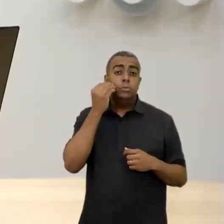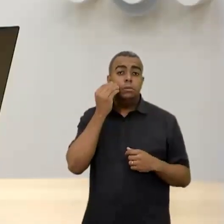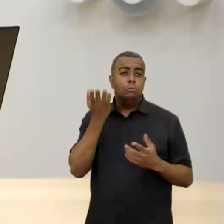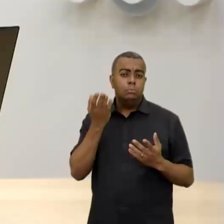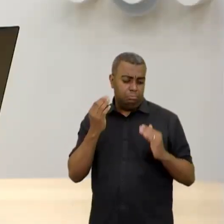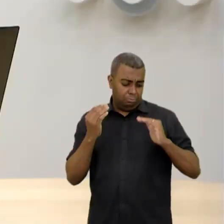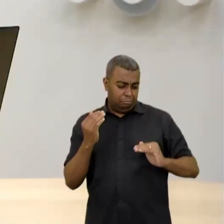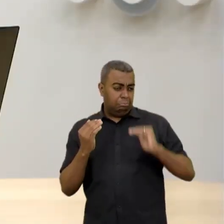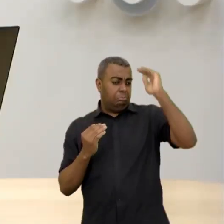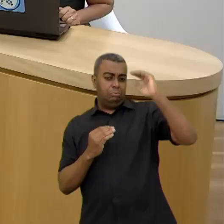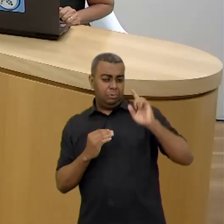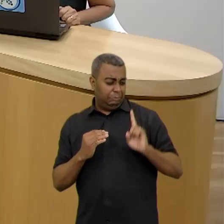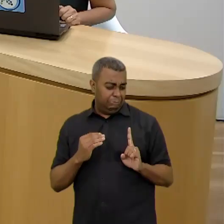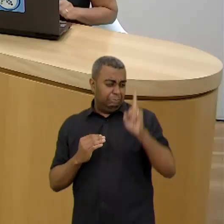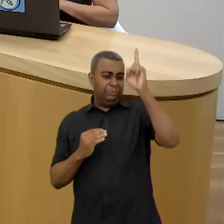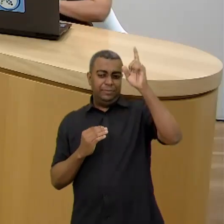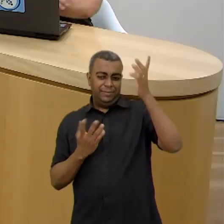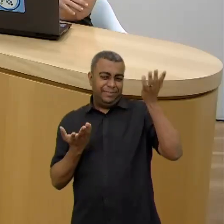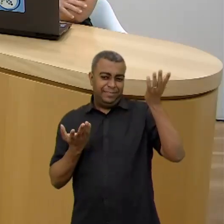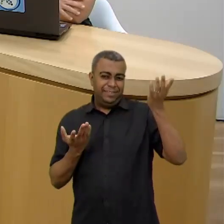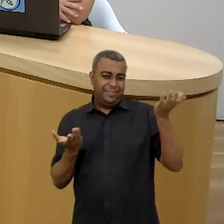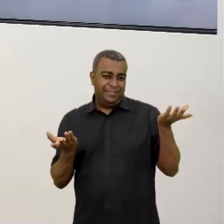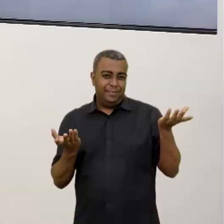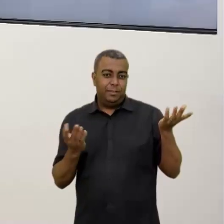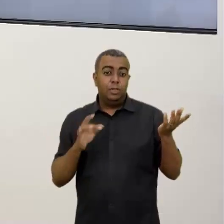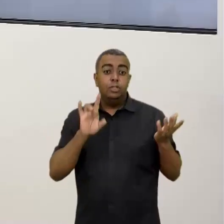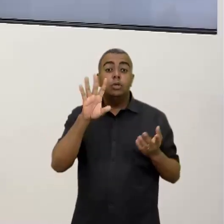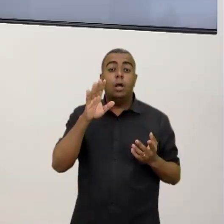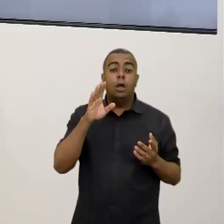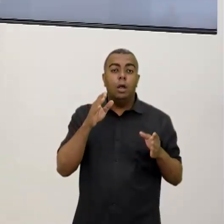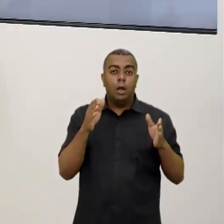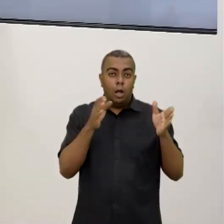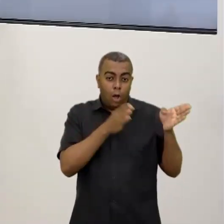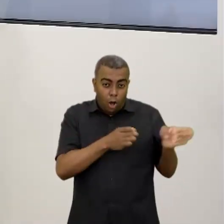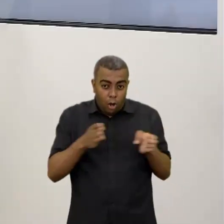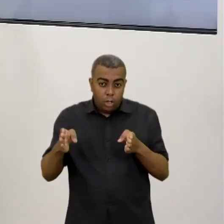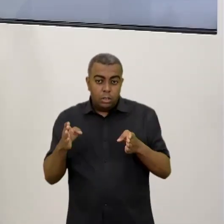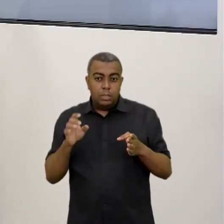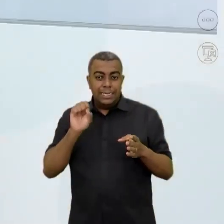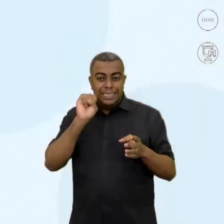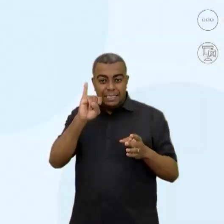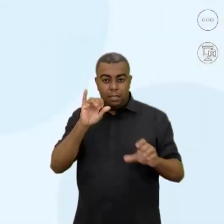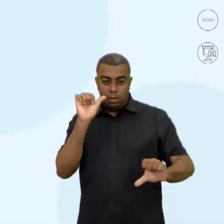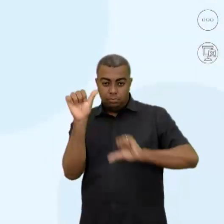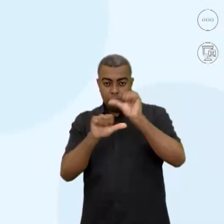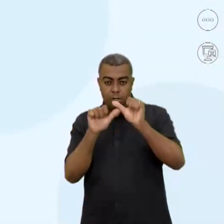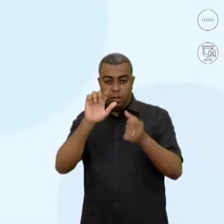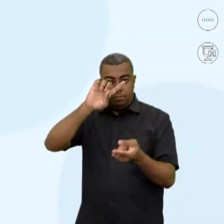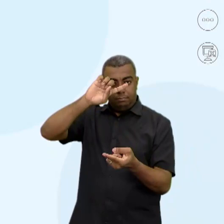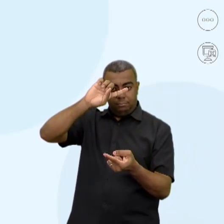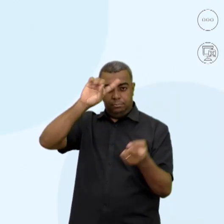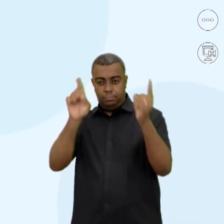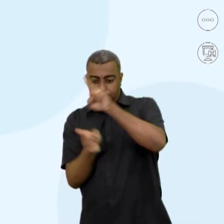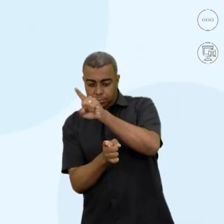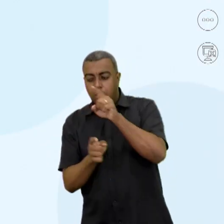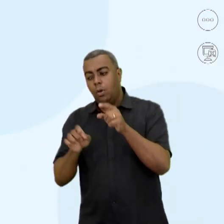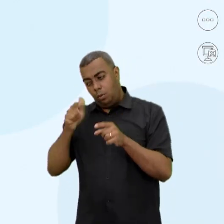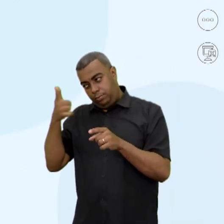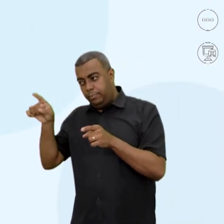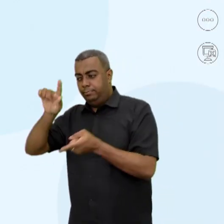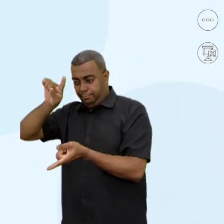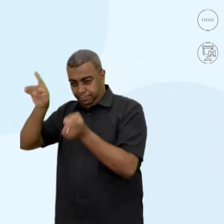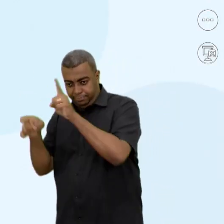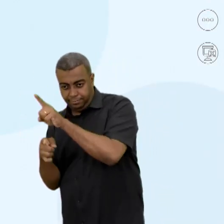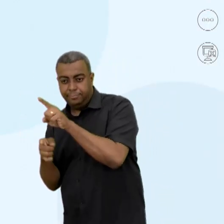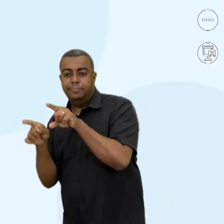para cima, né, professora Viviane? Isso, ele só precisa manter, né, a ordem aí. Se você inverter esse lado aqui, né, você tem que inverter o outro.